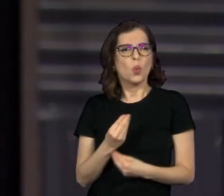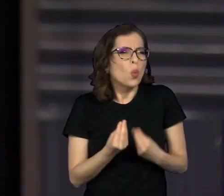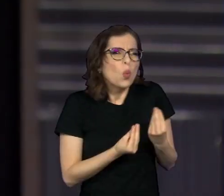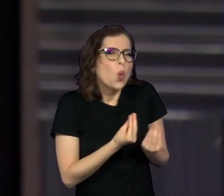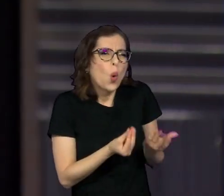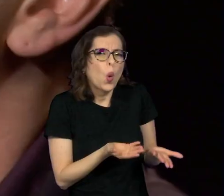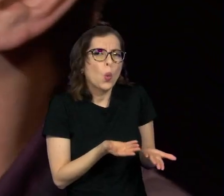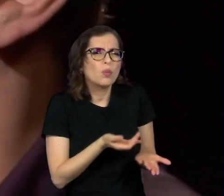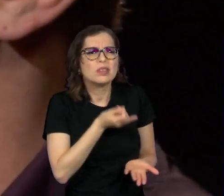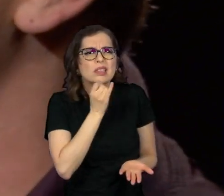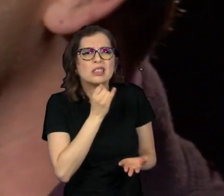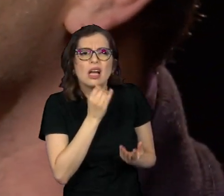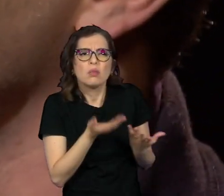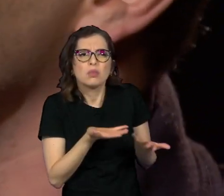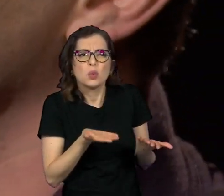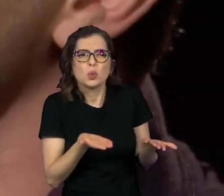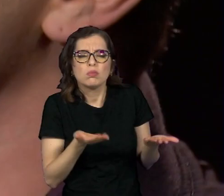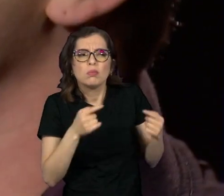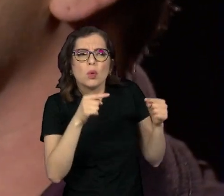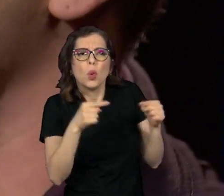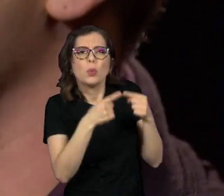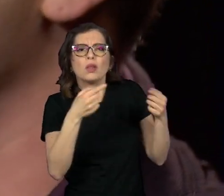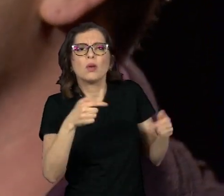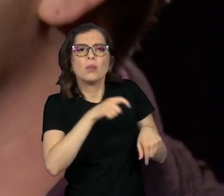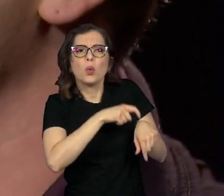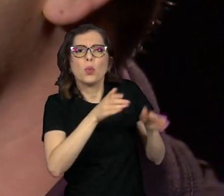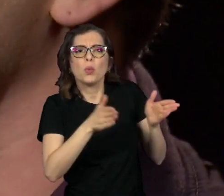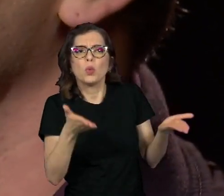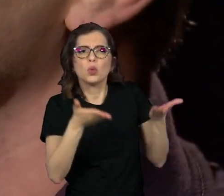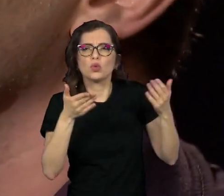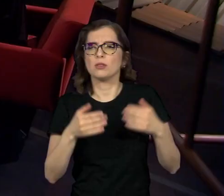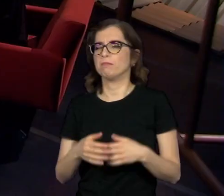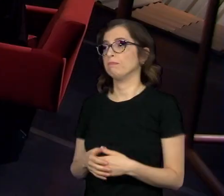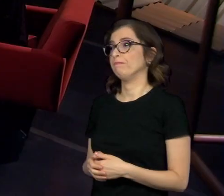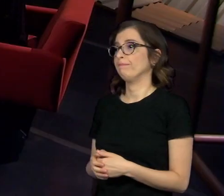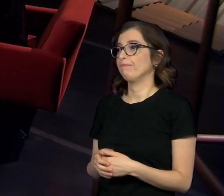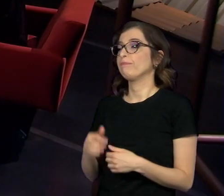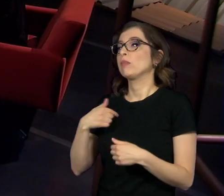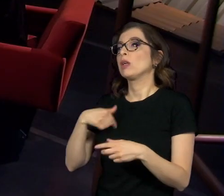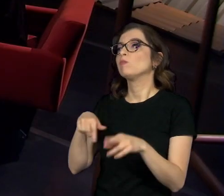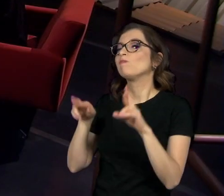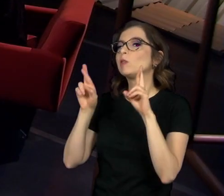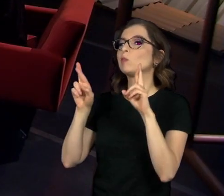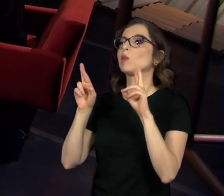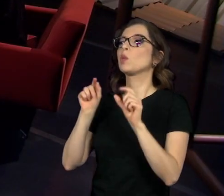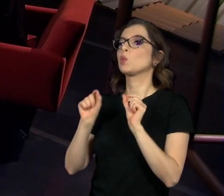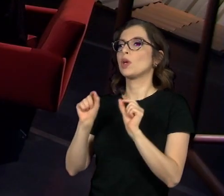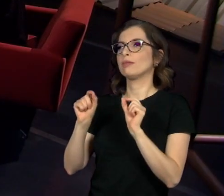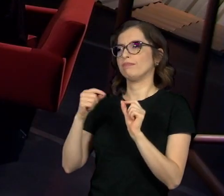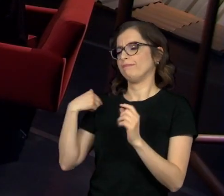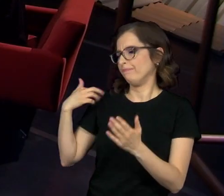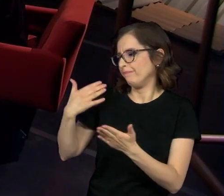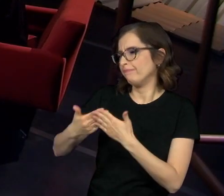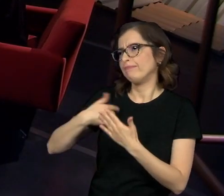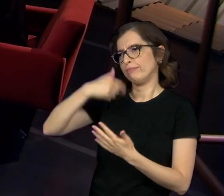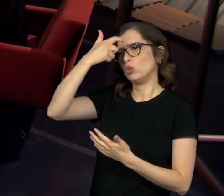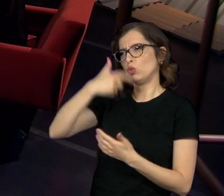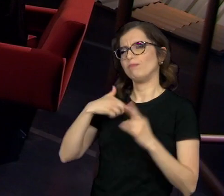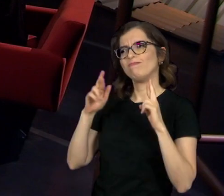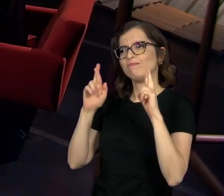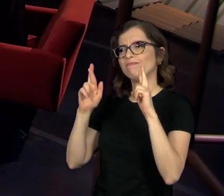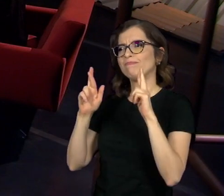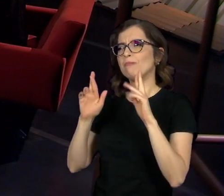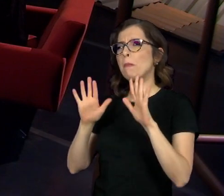está agora? Eu sou um otimista por natureza. Nunca neste país discutimos